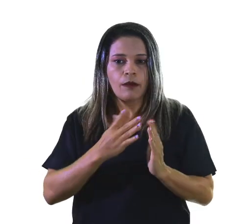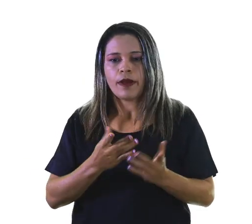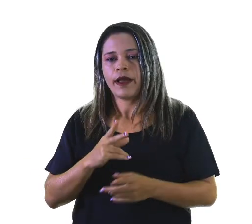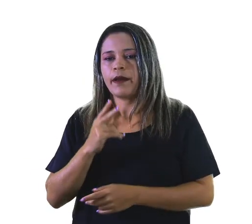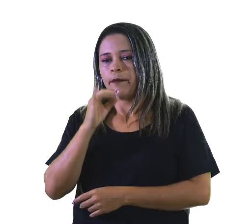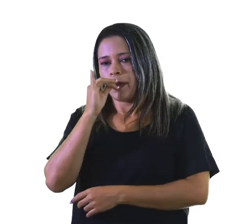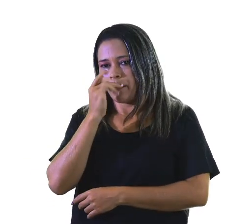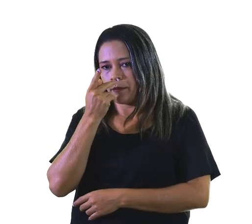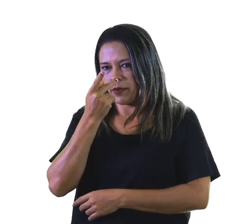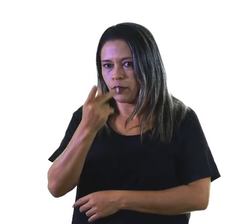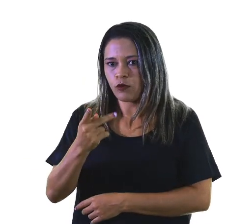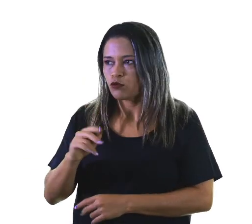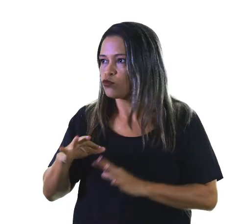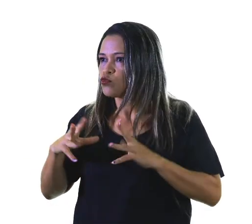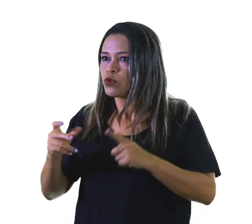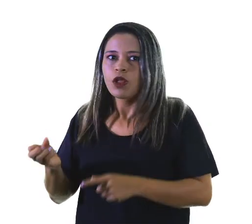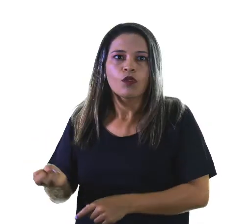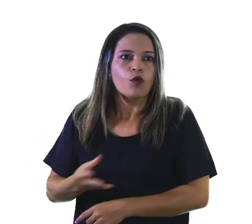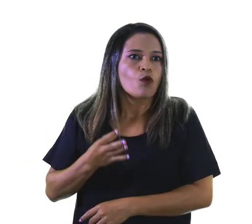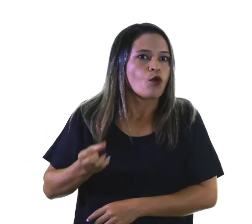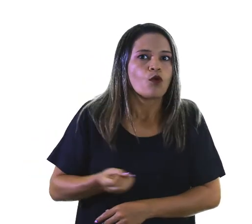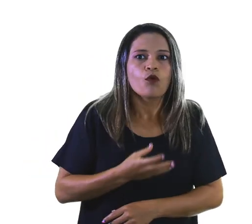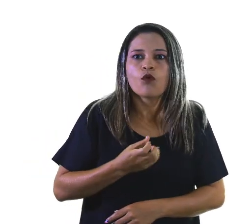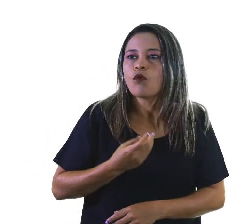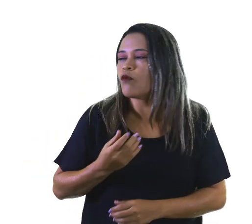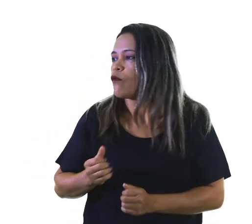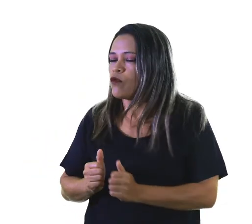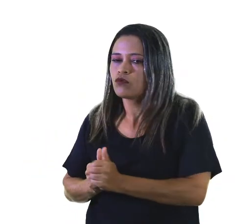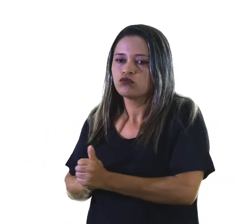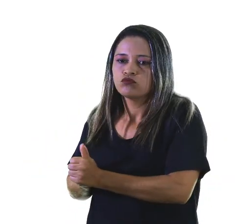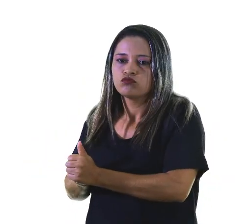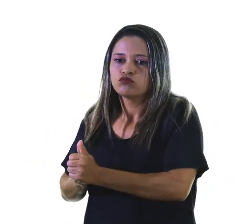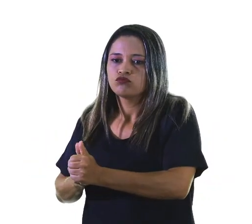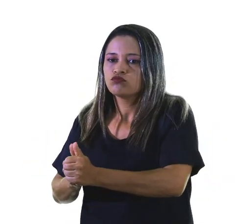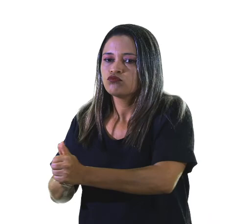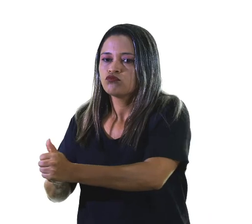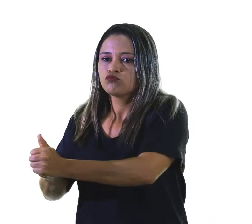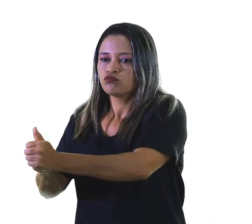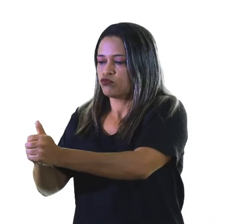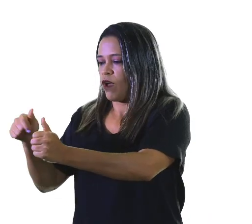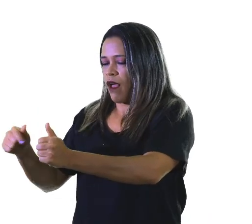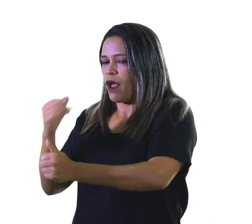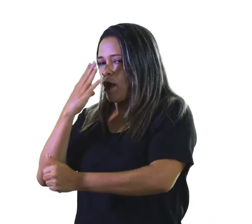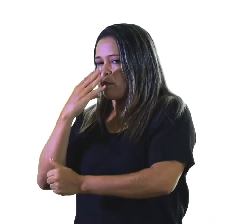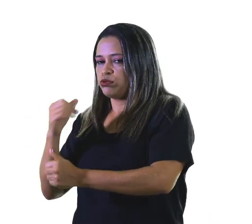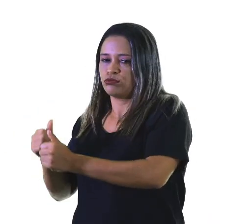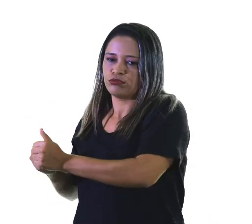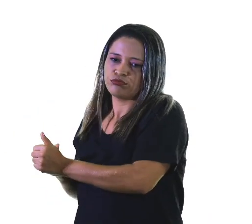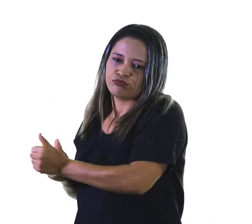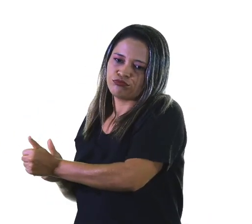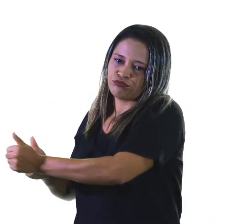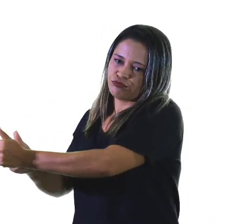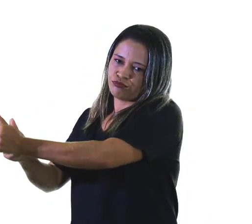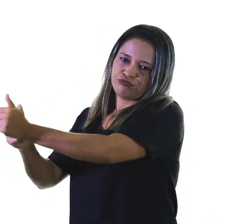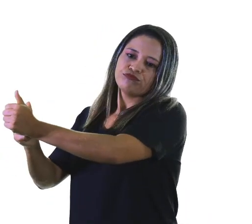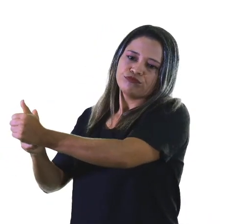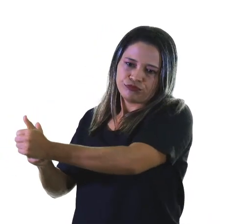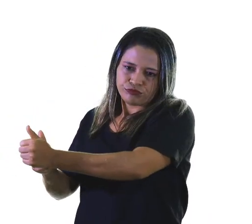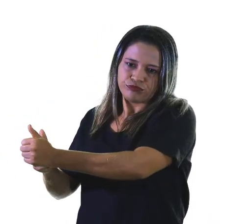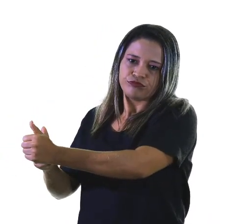era novidade, seguiu mesmo os tratantes e acabou à frente